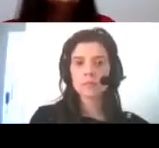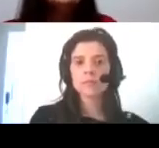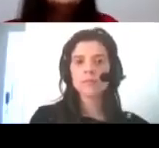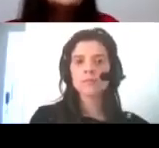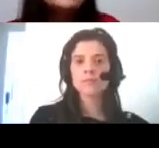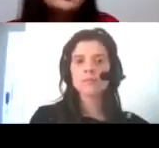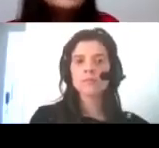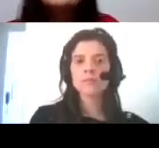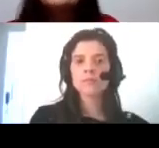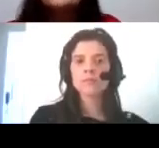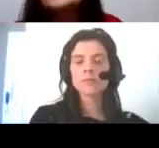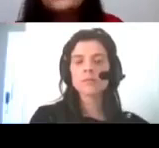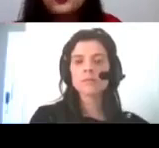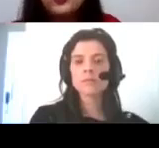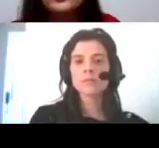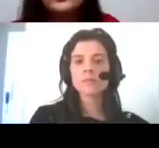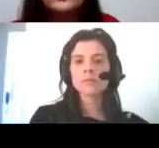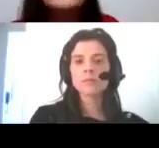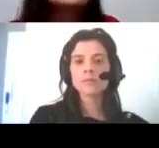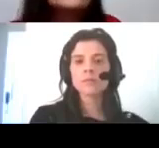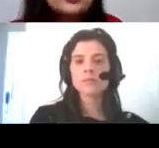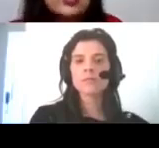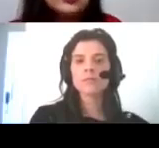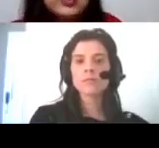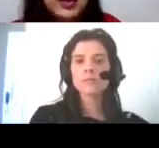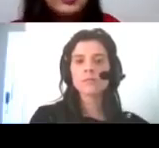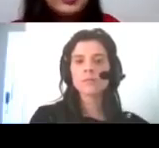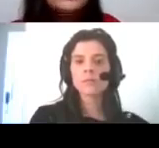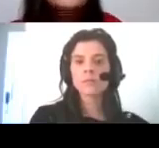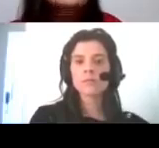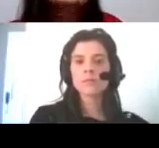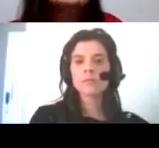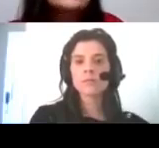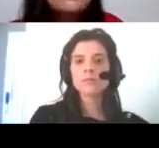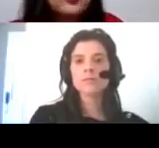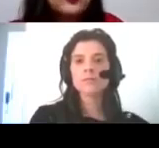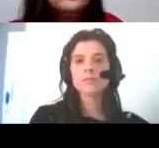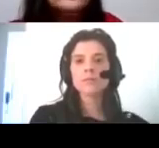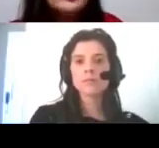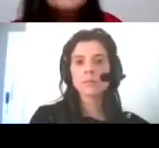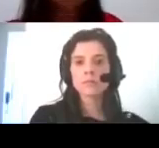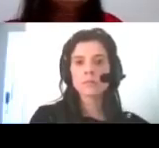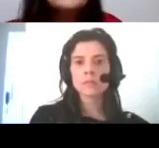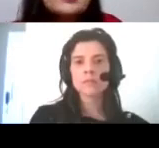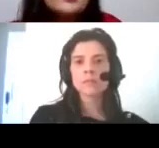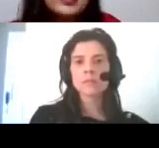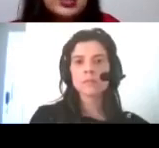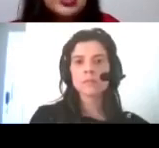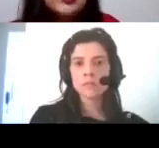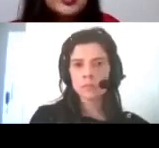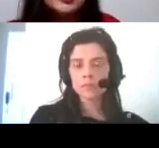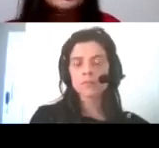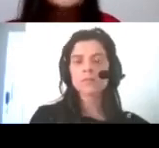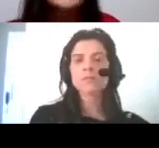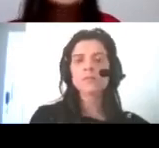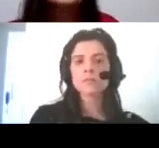Então, você não prestou o concurso, mas pode nos ajudar. Pode nos ajudar como? A mudar esse